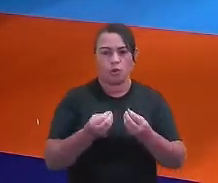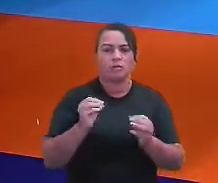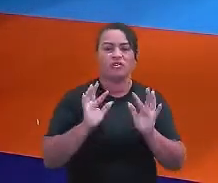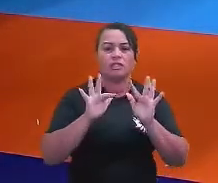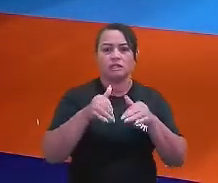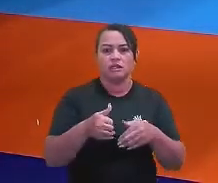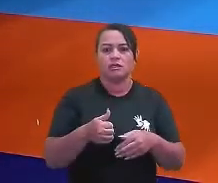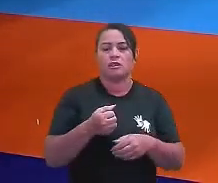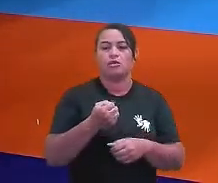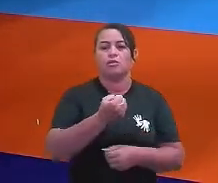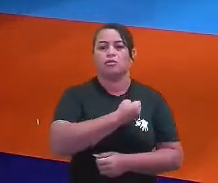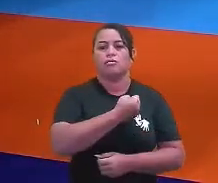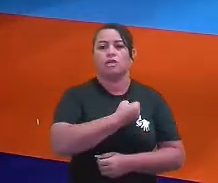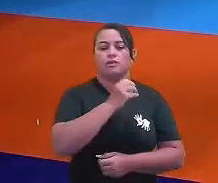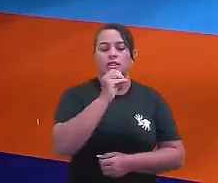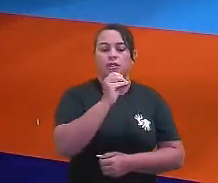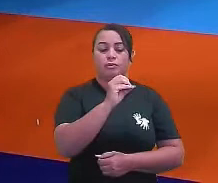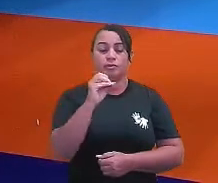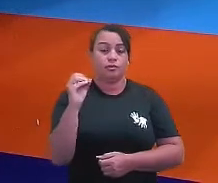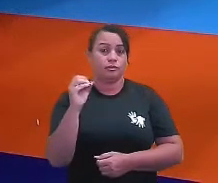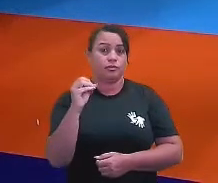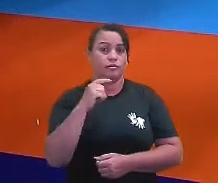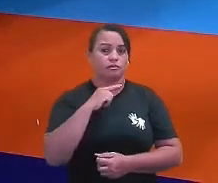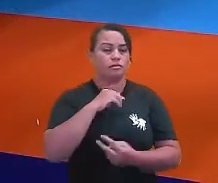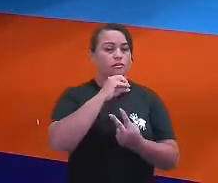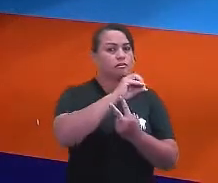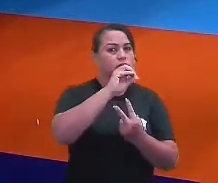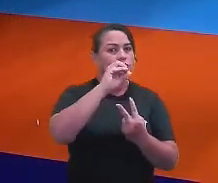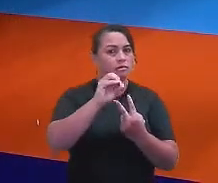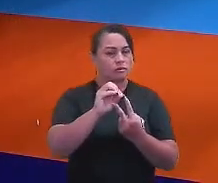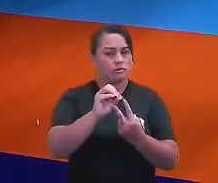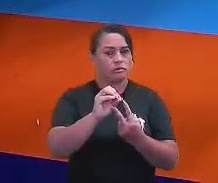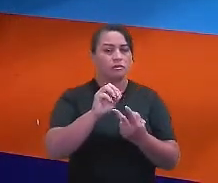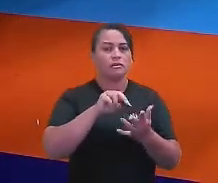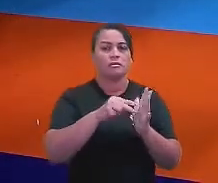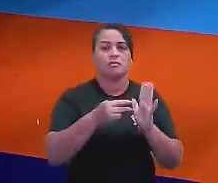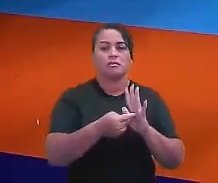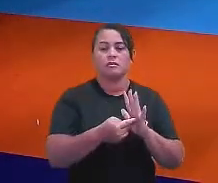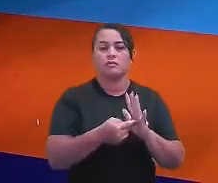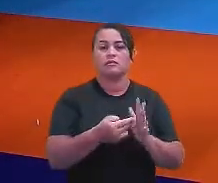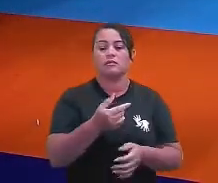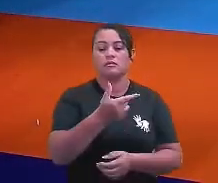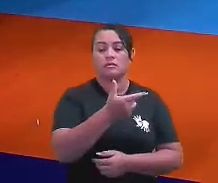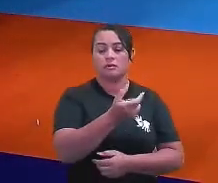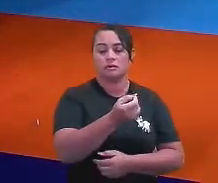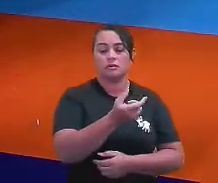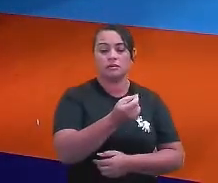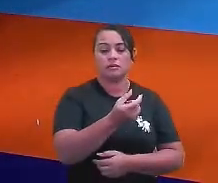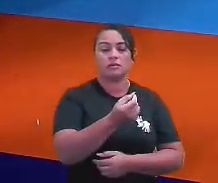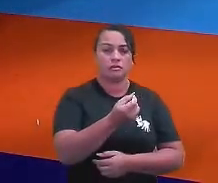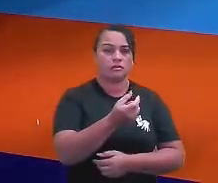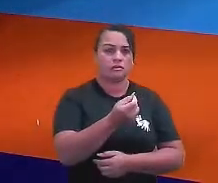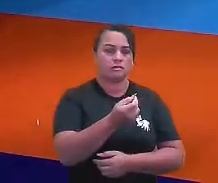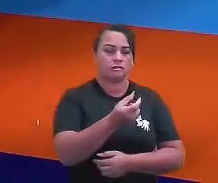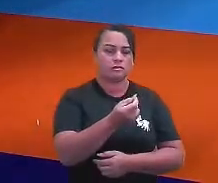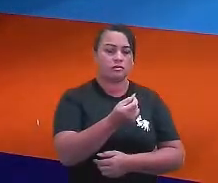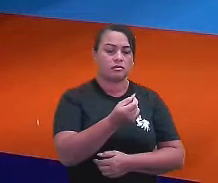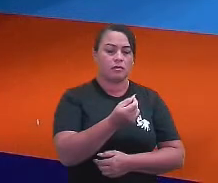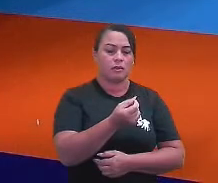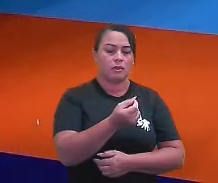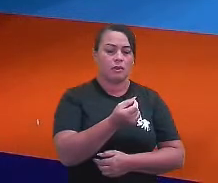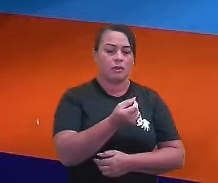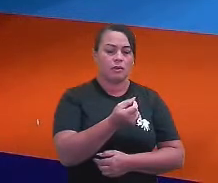zeros, 2000. Então, se ele termina com 2 zeros, o 20, que está aí representado aí,